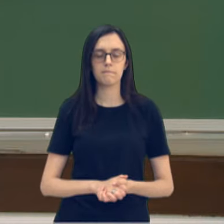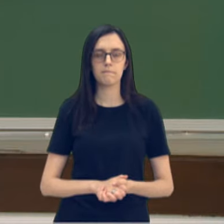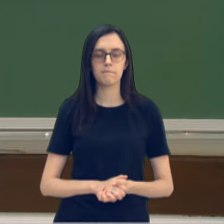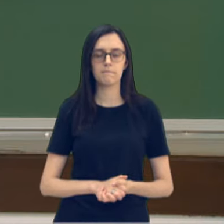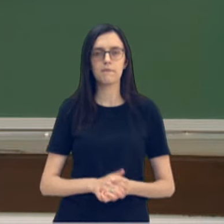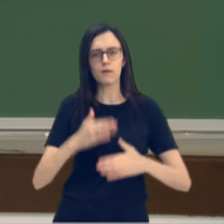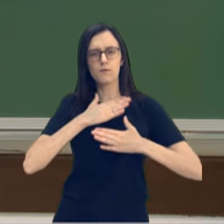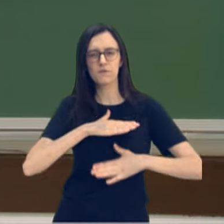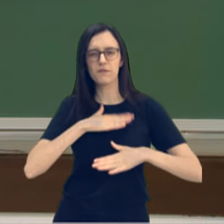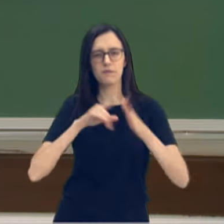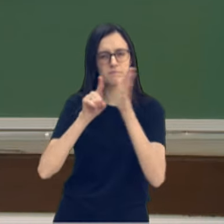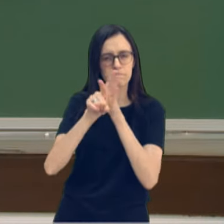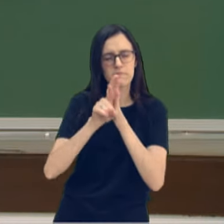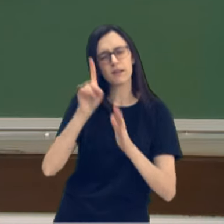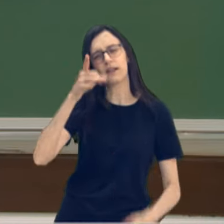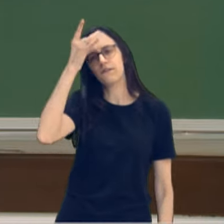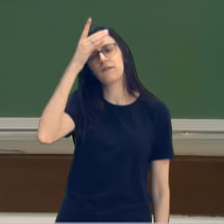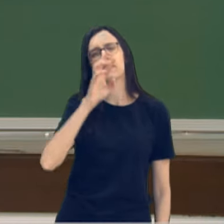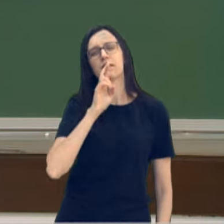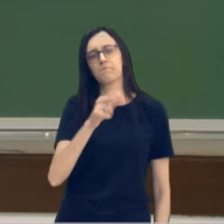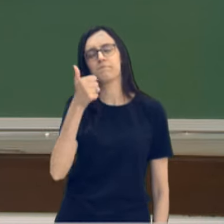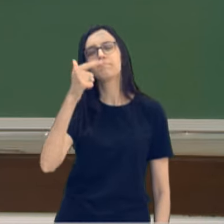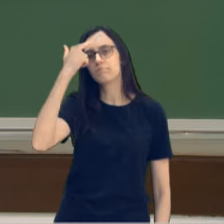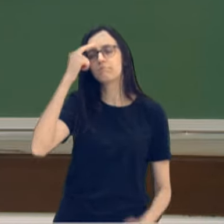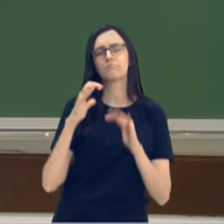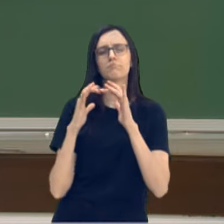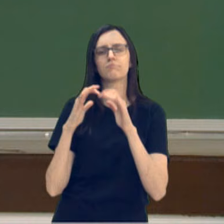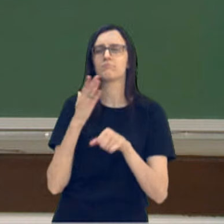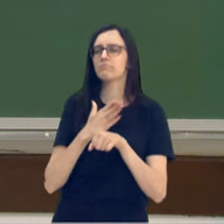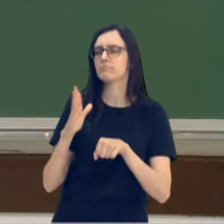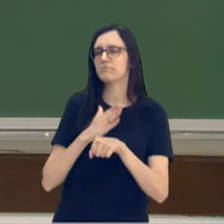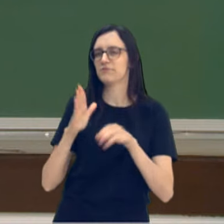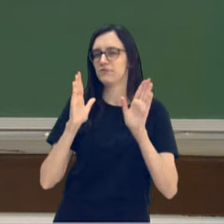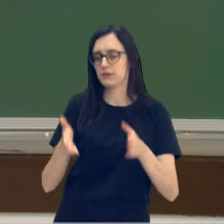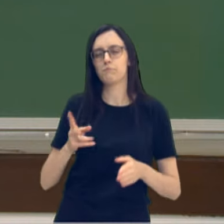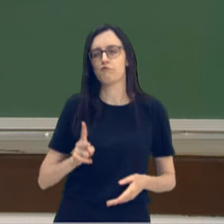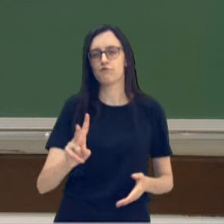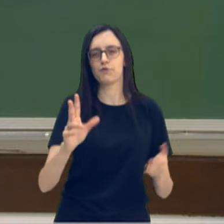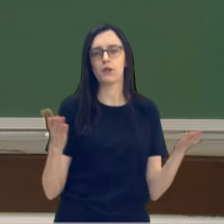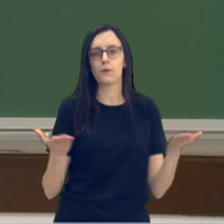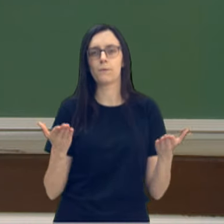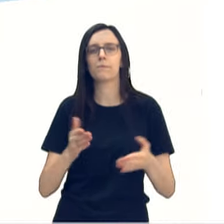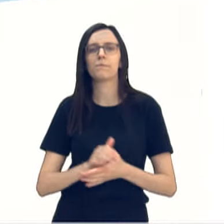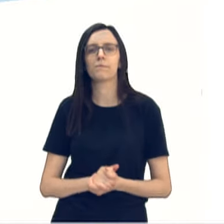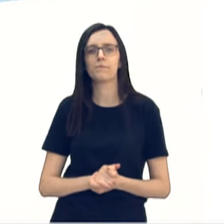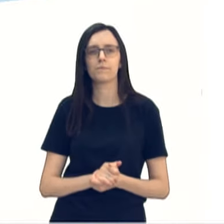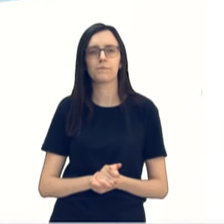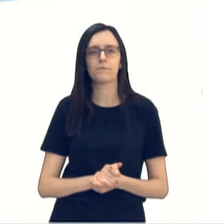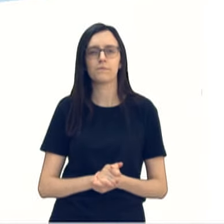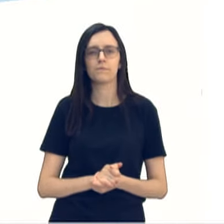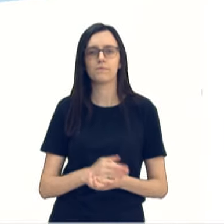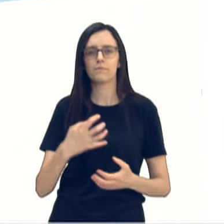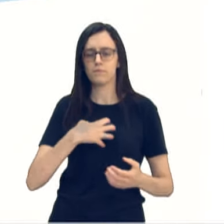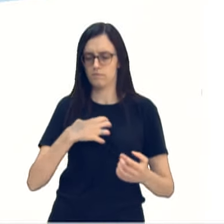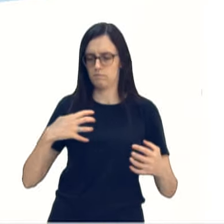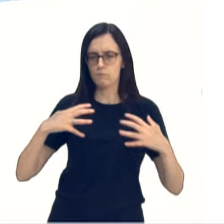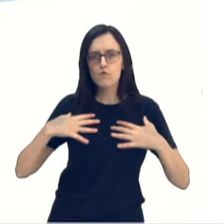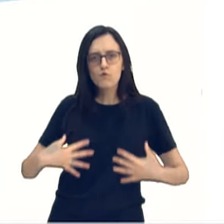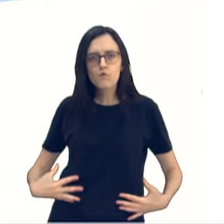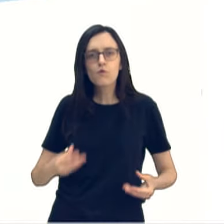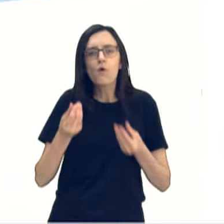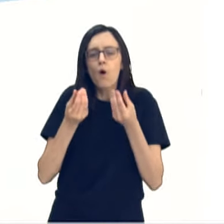Pulinho quiz, né, gente? Bem facilzinho, só para o cérebro ir trabalhando um pouco. Seguindo em frente. Metabolismo viral. Como os